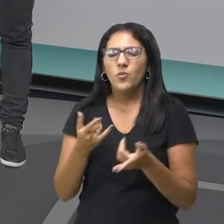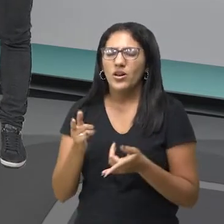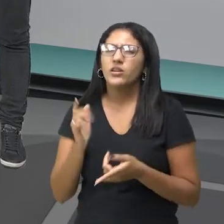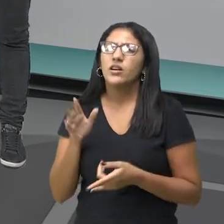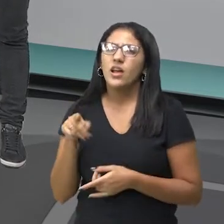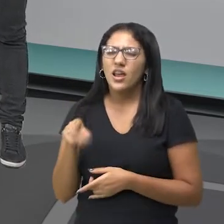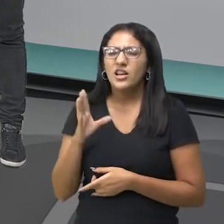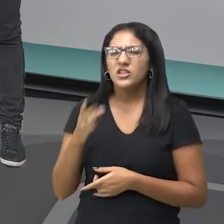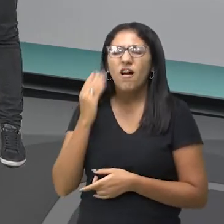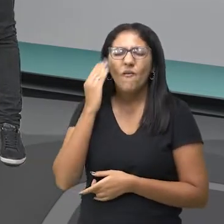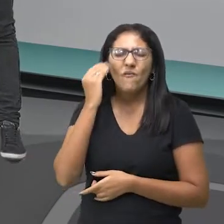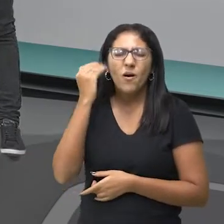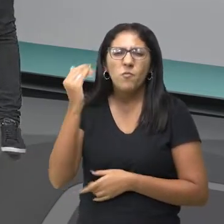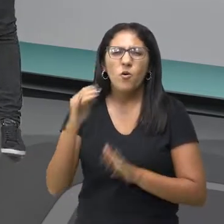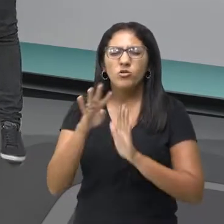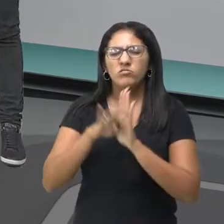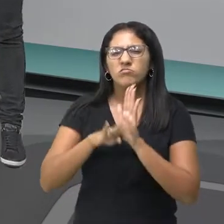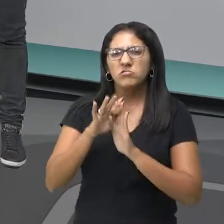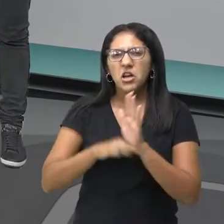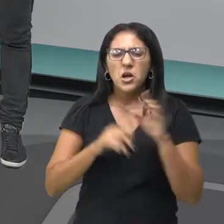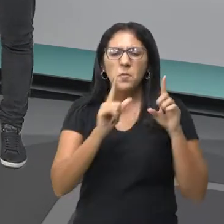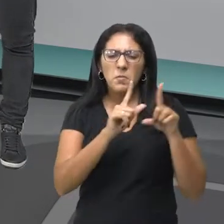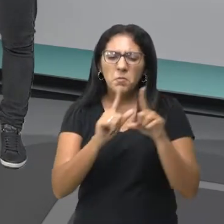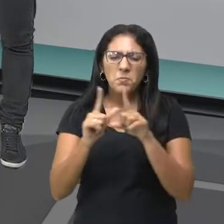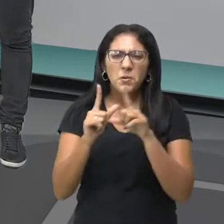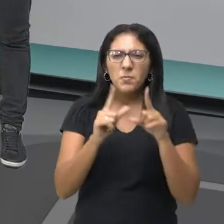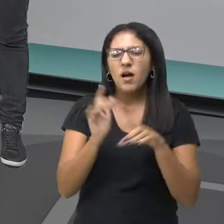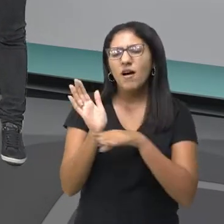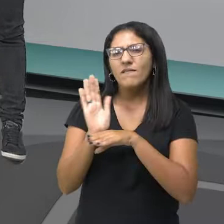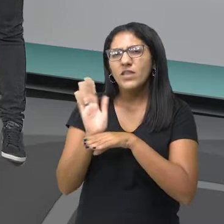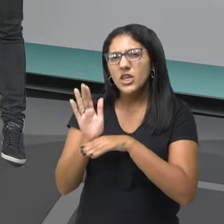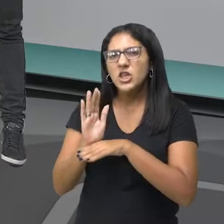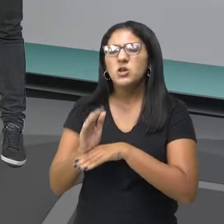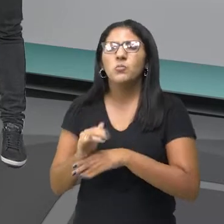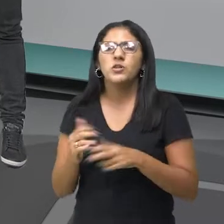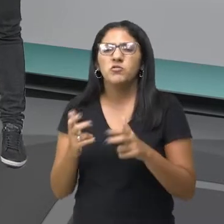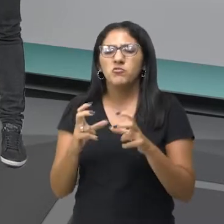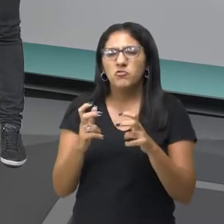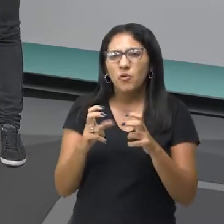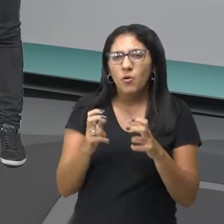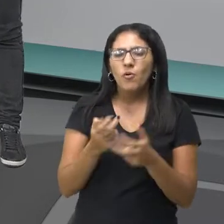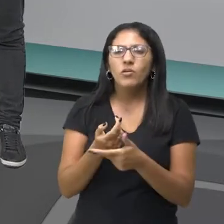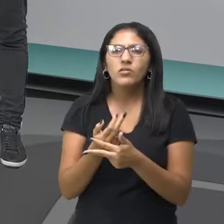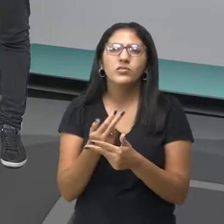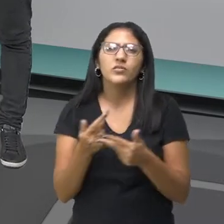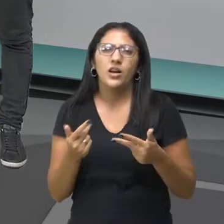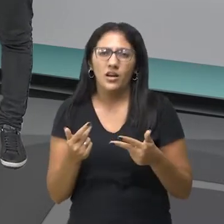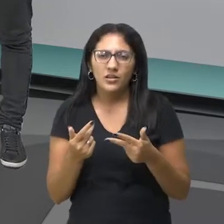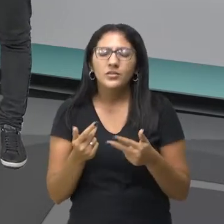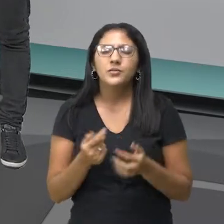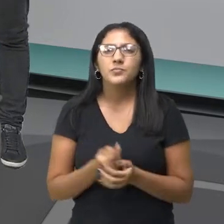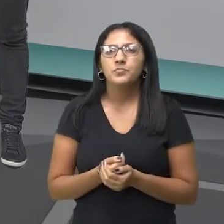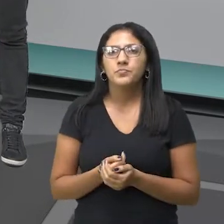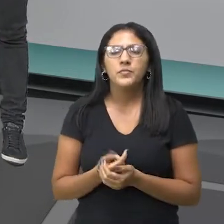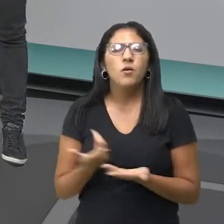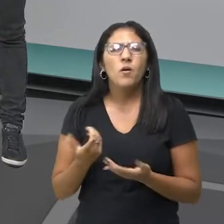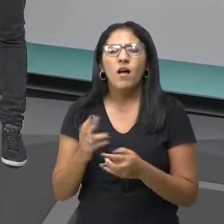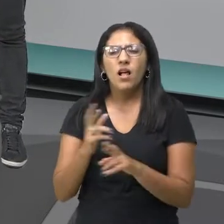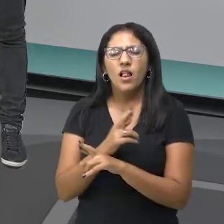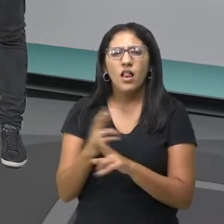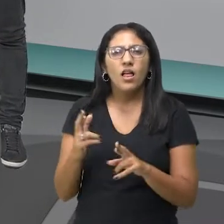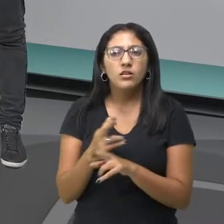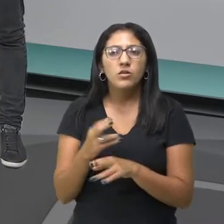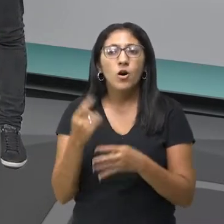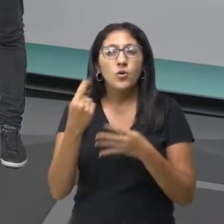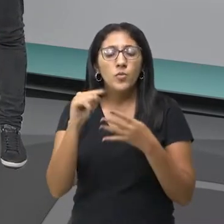em diversas mídias, quadrinhos, filmes, jogos, séries. Então, percebam que, em comum,